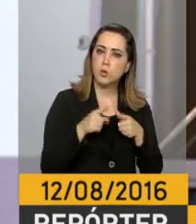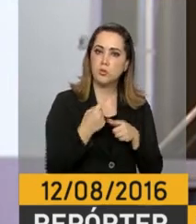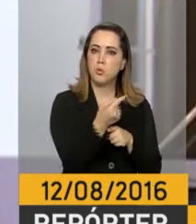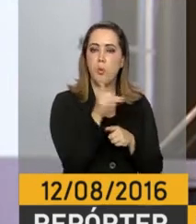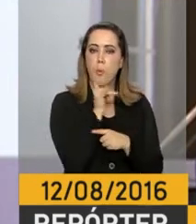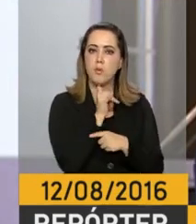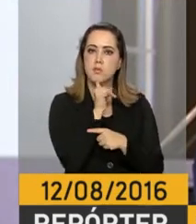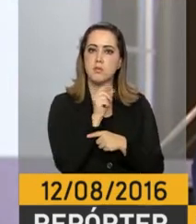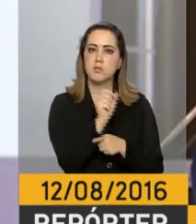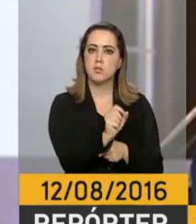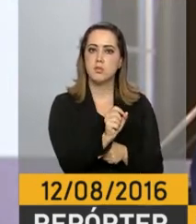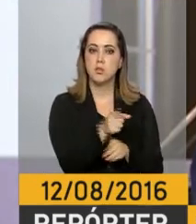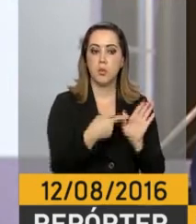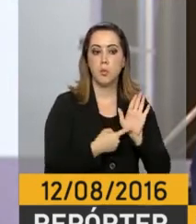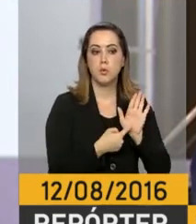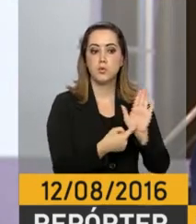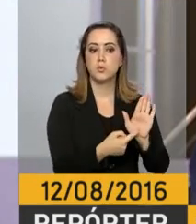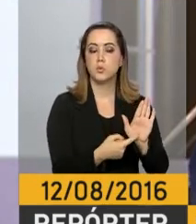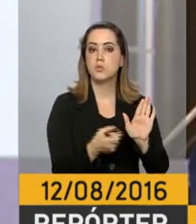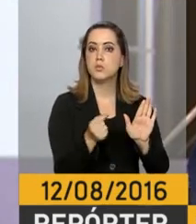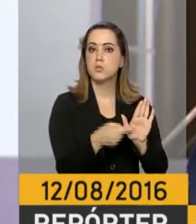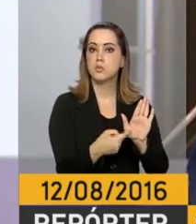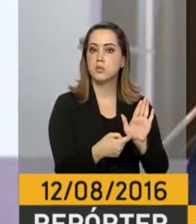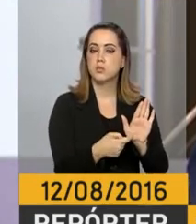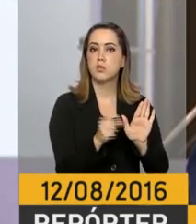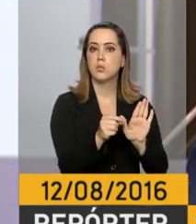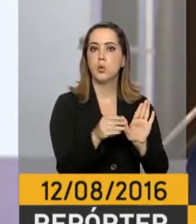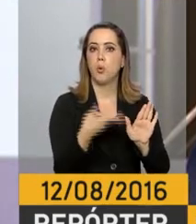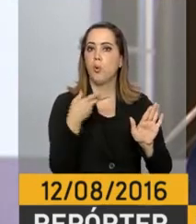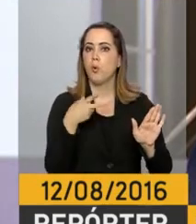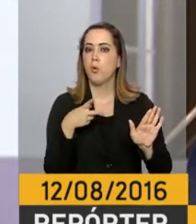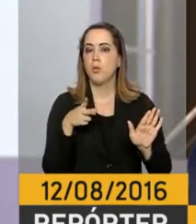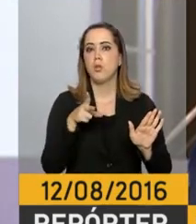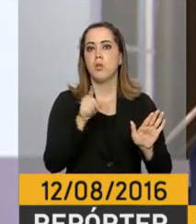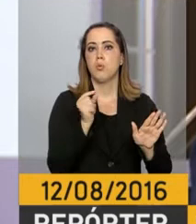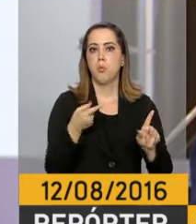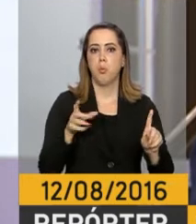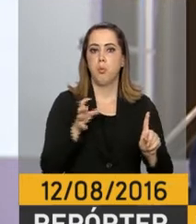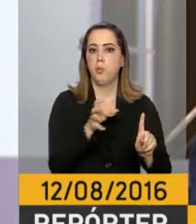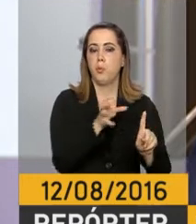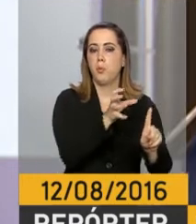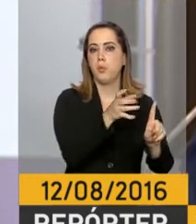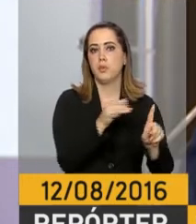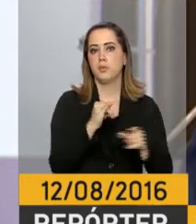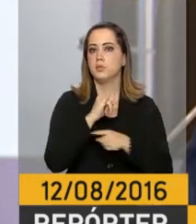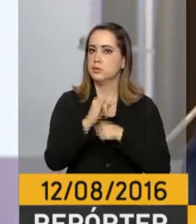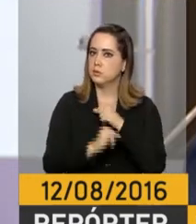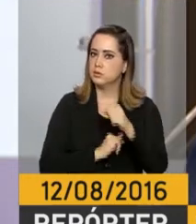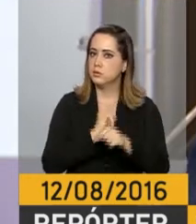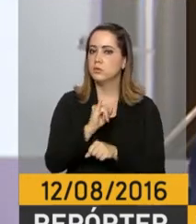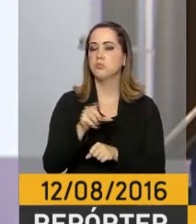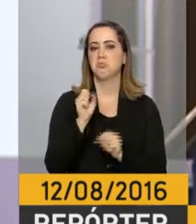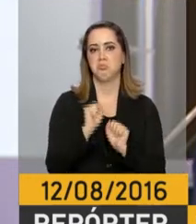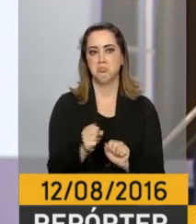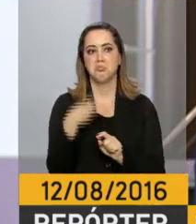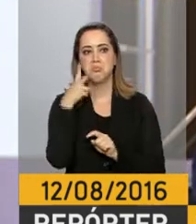risco, a exposição a ataques cibernéticos. Hoje merece grande atenção global.